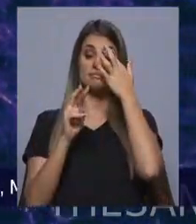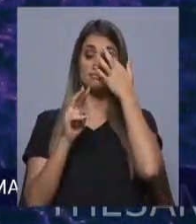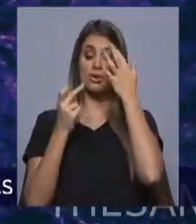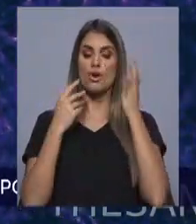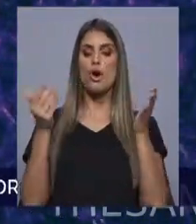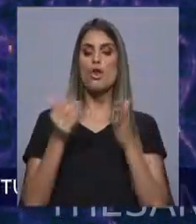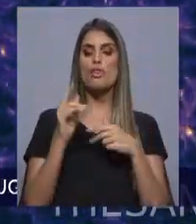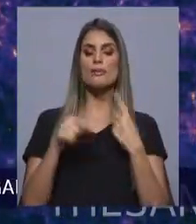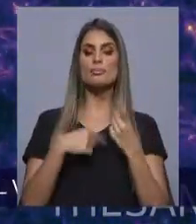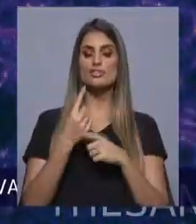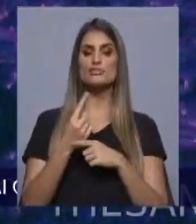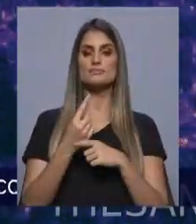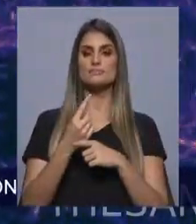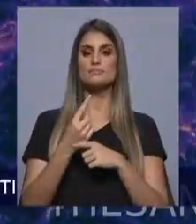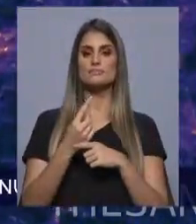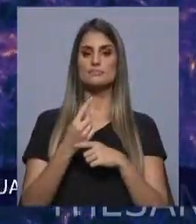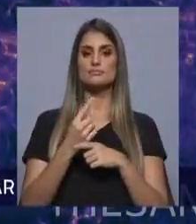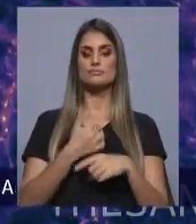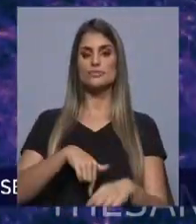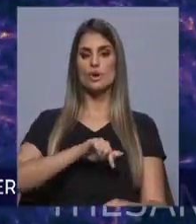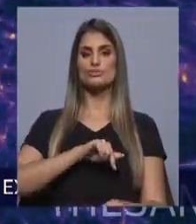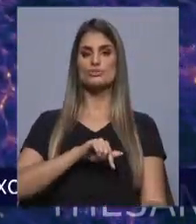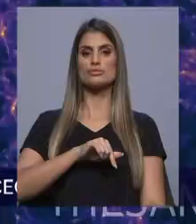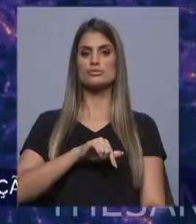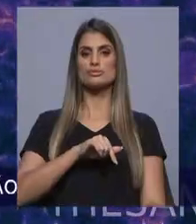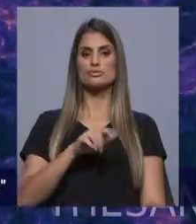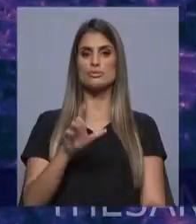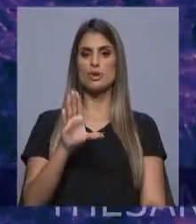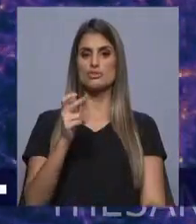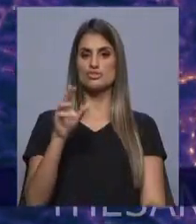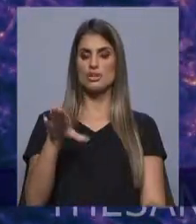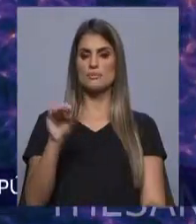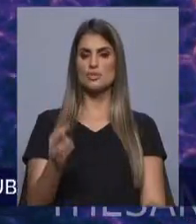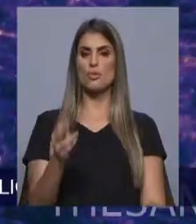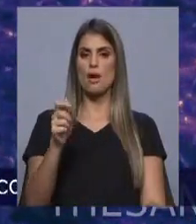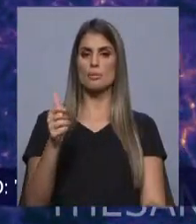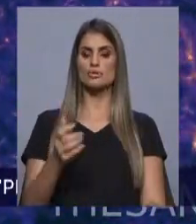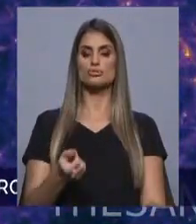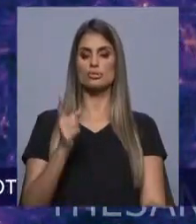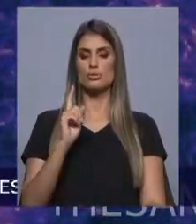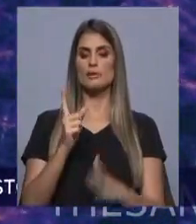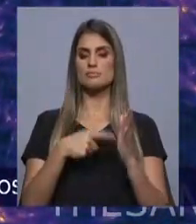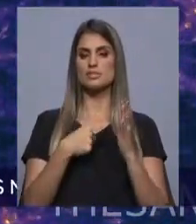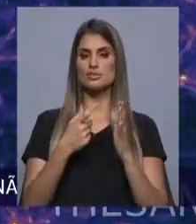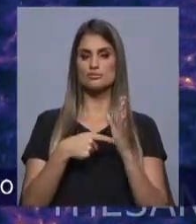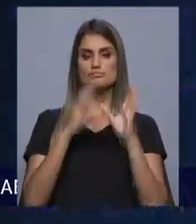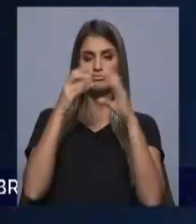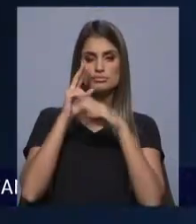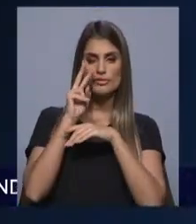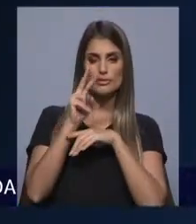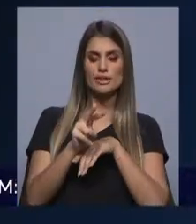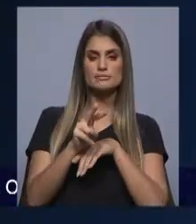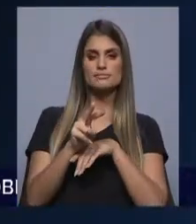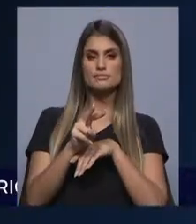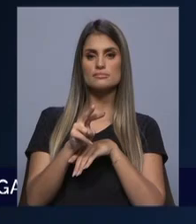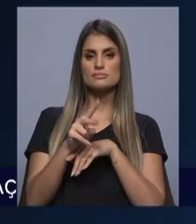anãs, que depois deram origem às grandes, nós não é tanto o James Webb a sua especialidade. Precisamos de radiotelescópios que veem o universo numa